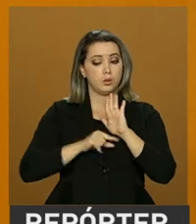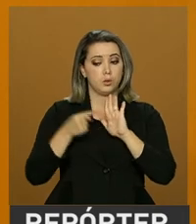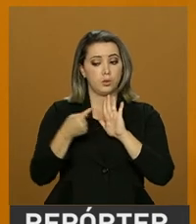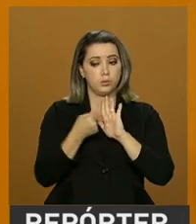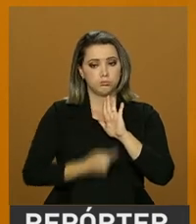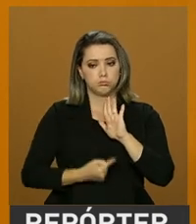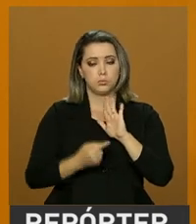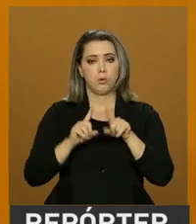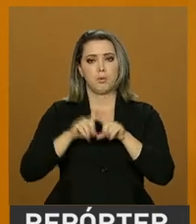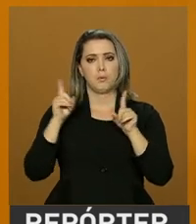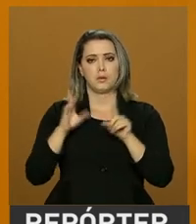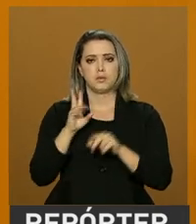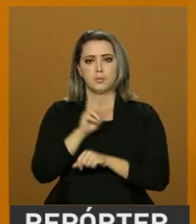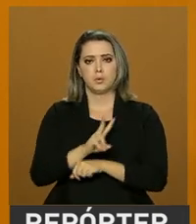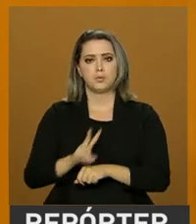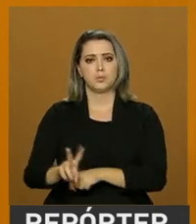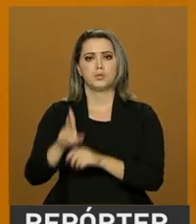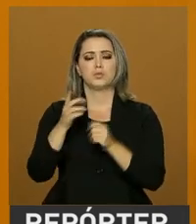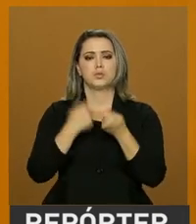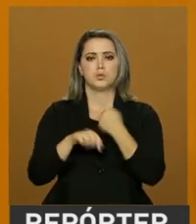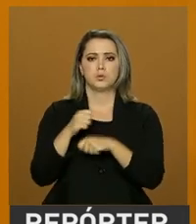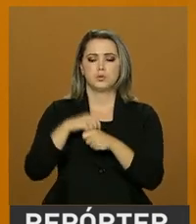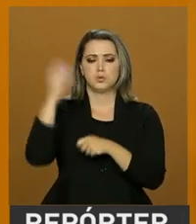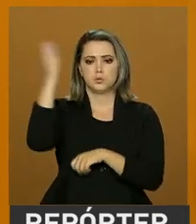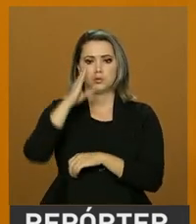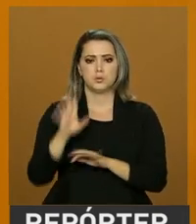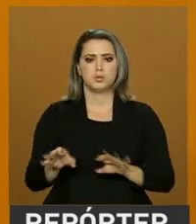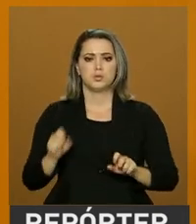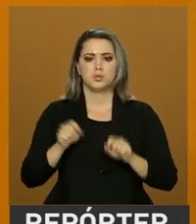para guardar economia brasileira